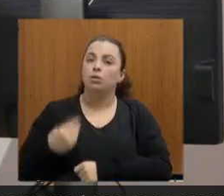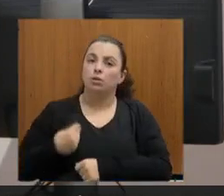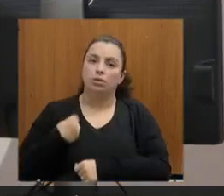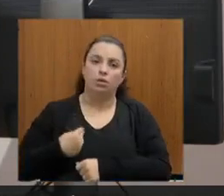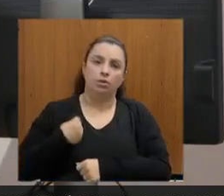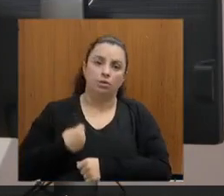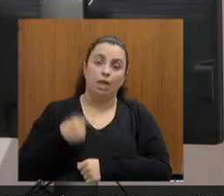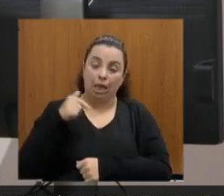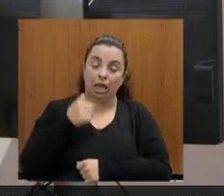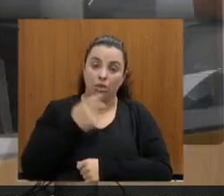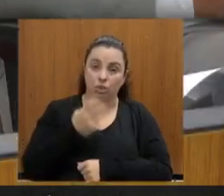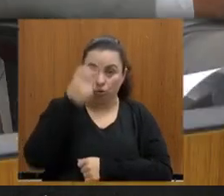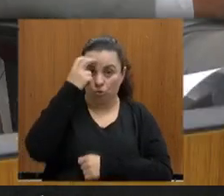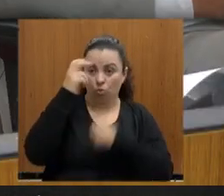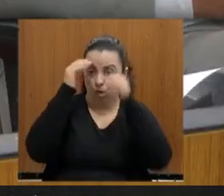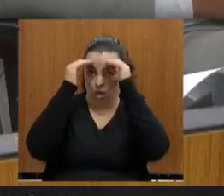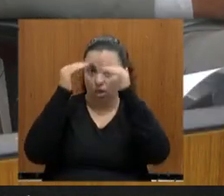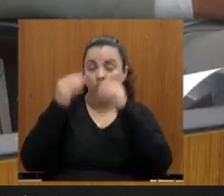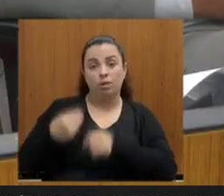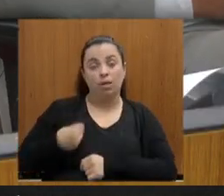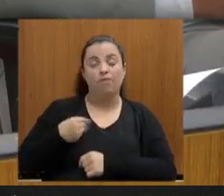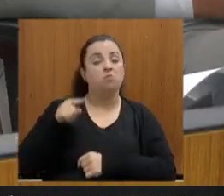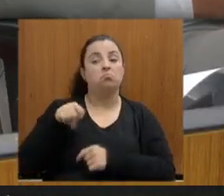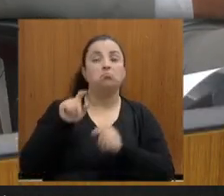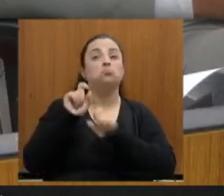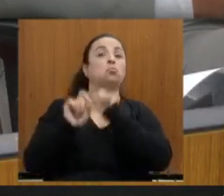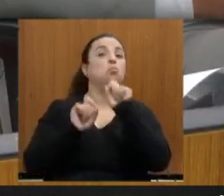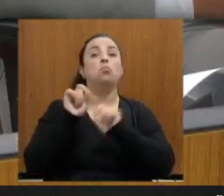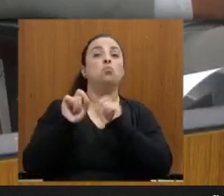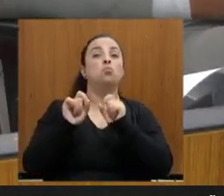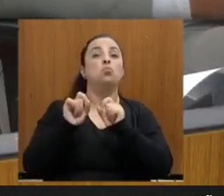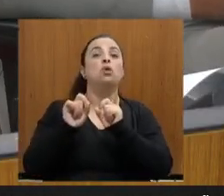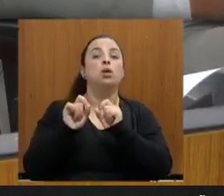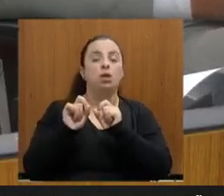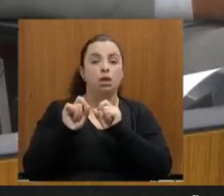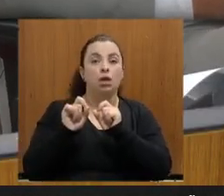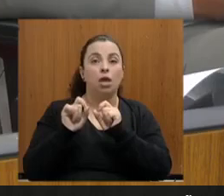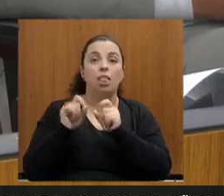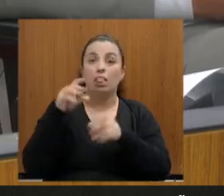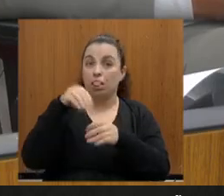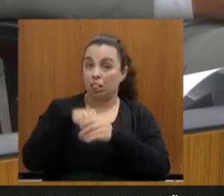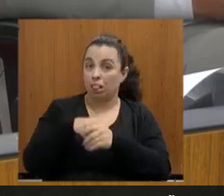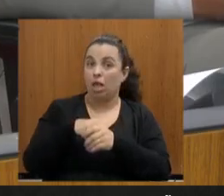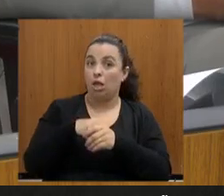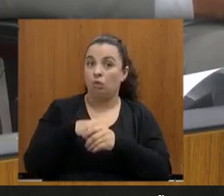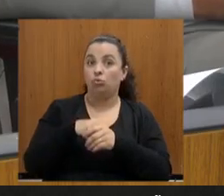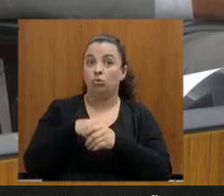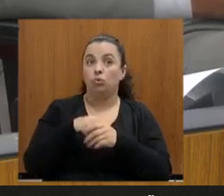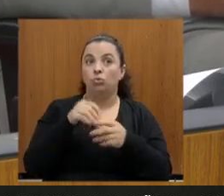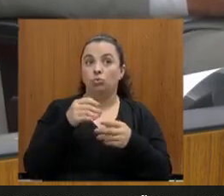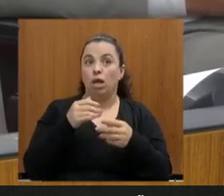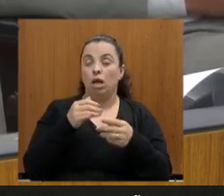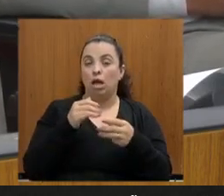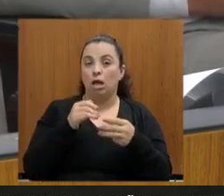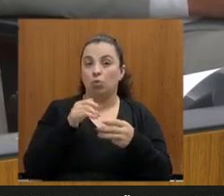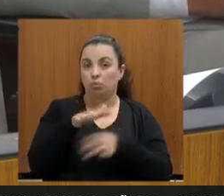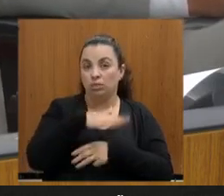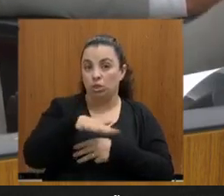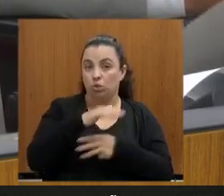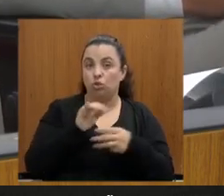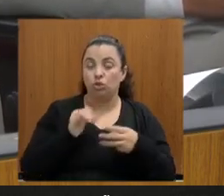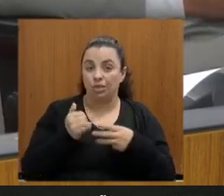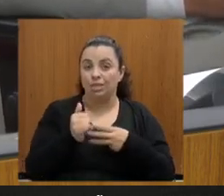né E essa cultura de respeito à Vida significa né sobretudo não no ser a periculosidade Como é o setor elétrico